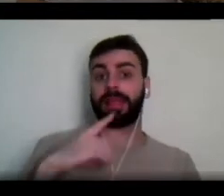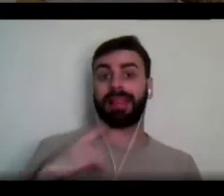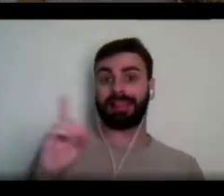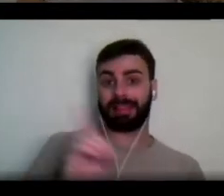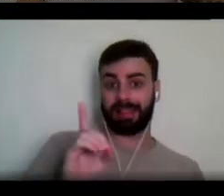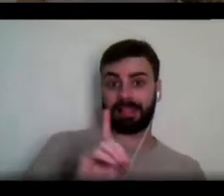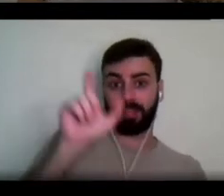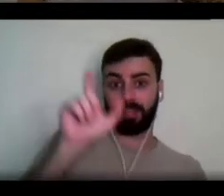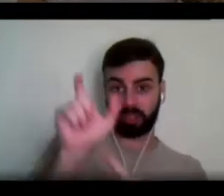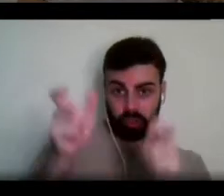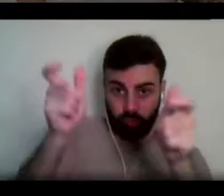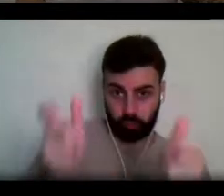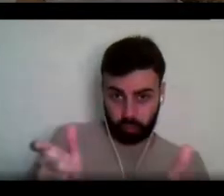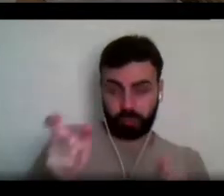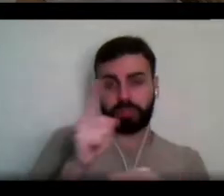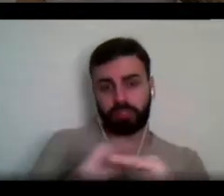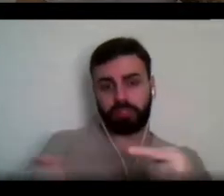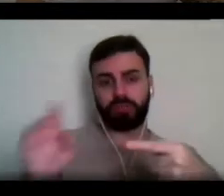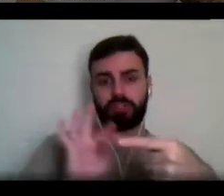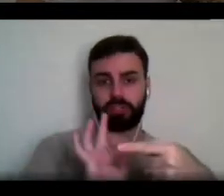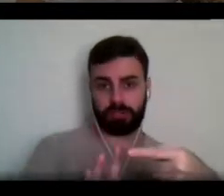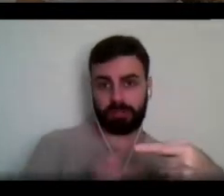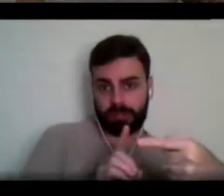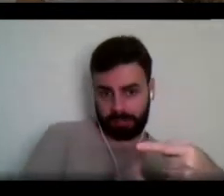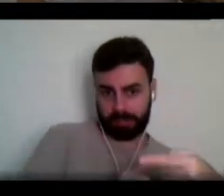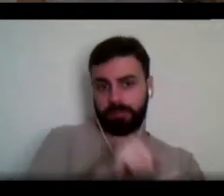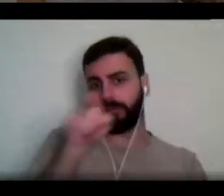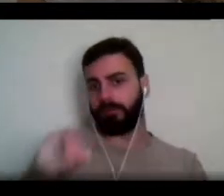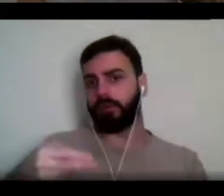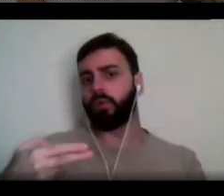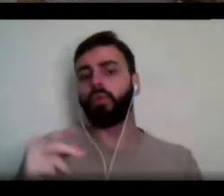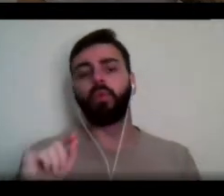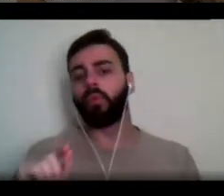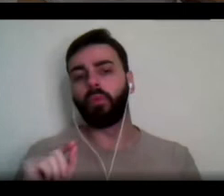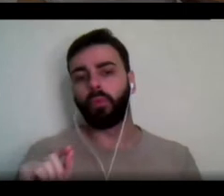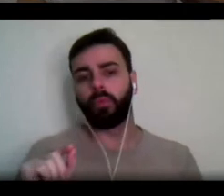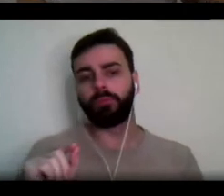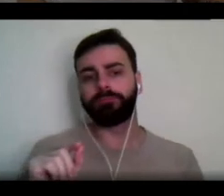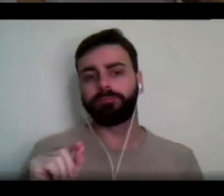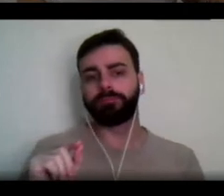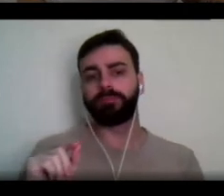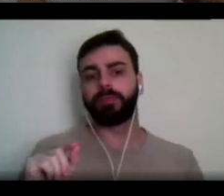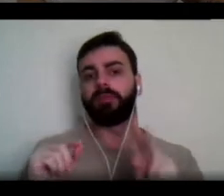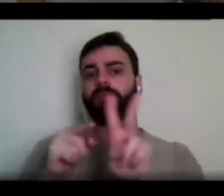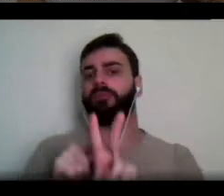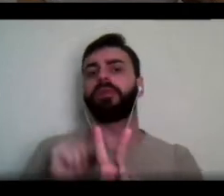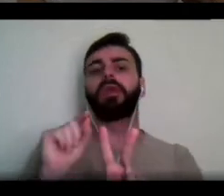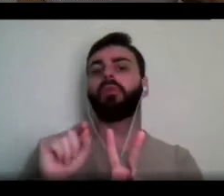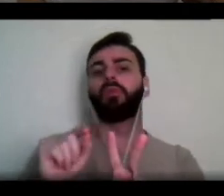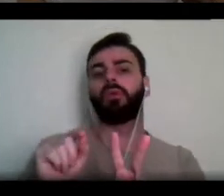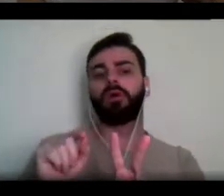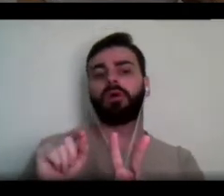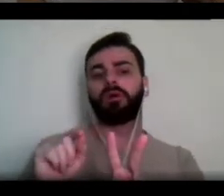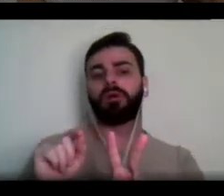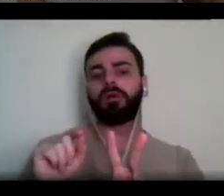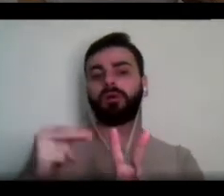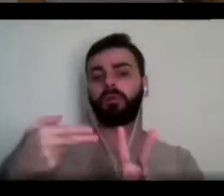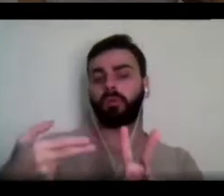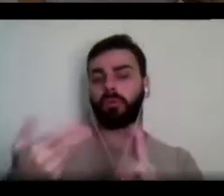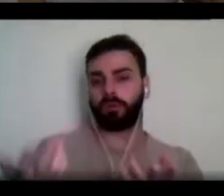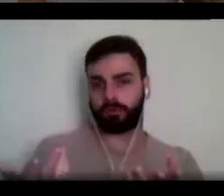é a derivada da posição no tempo. E isso aqui é igual ao quê? A v, que é